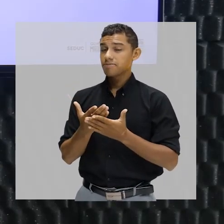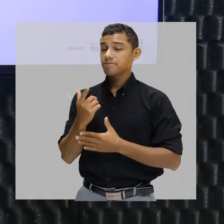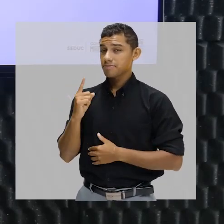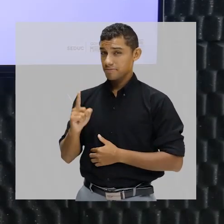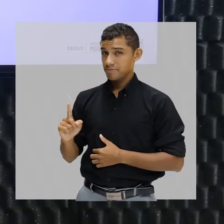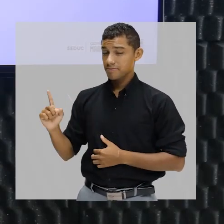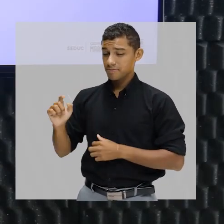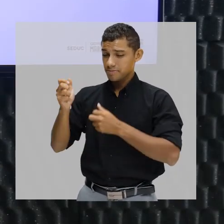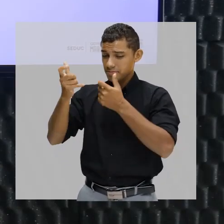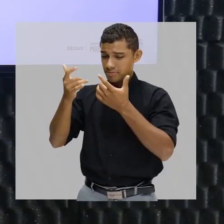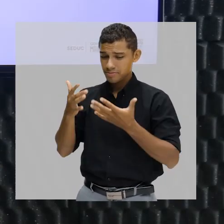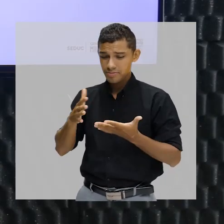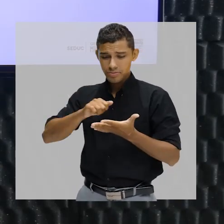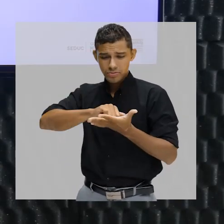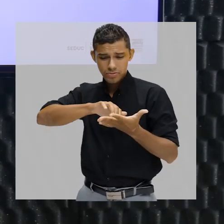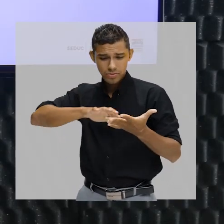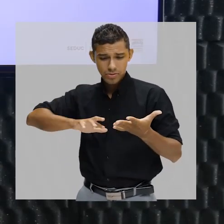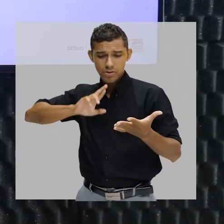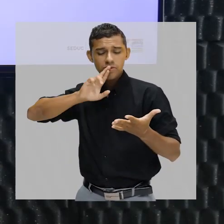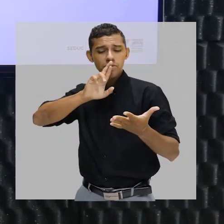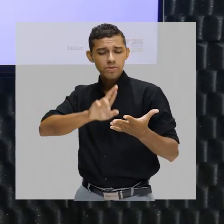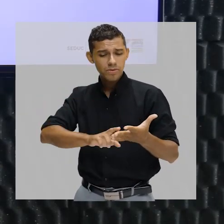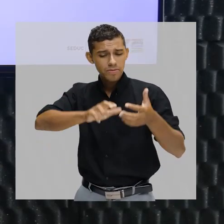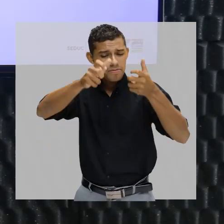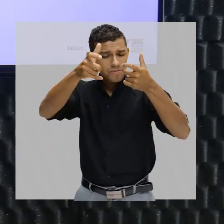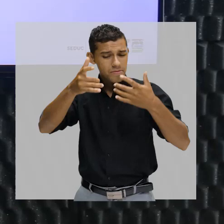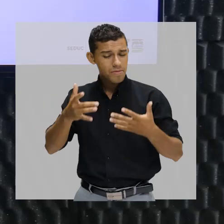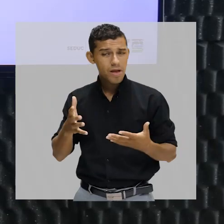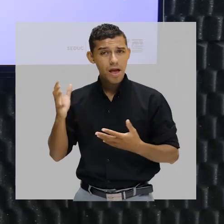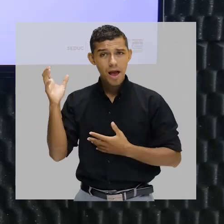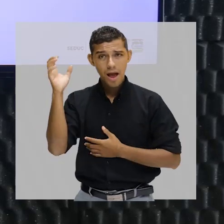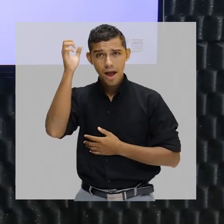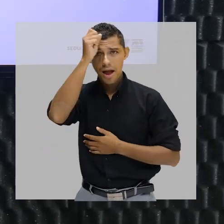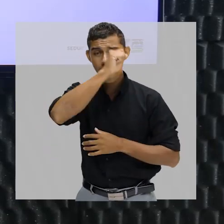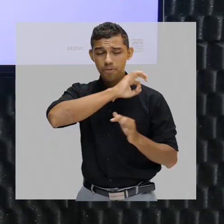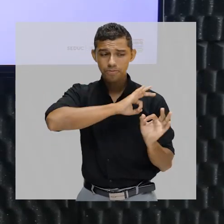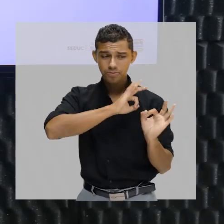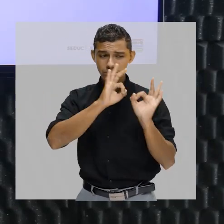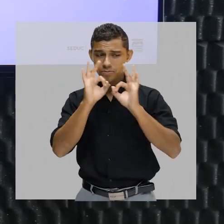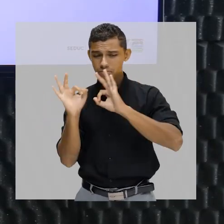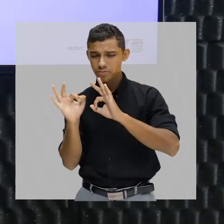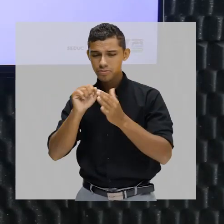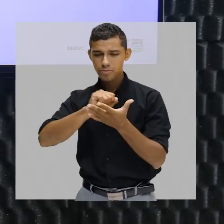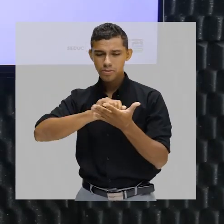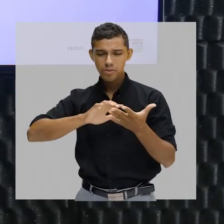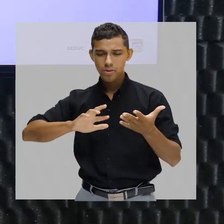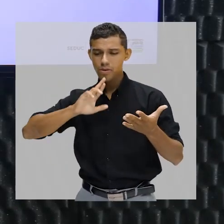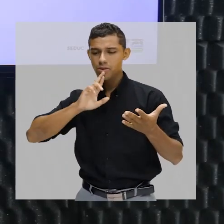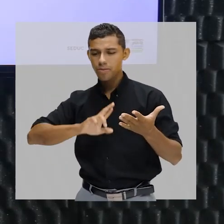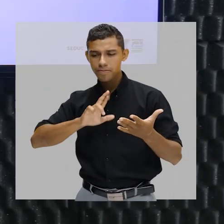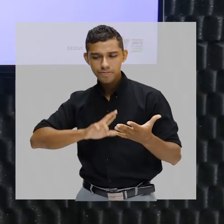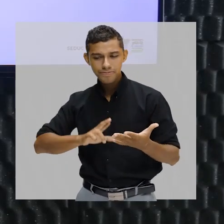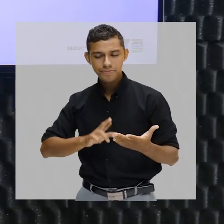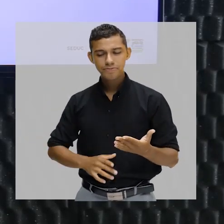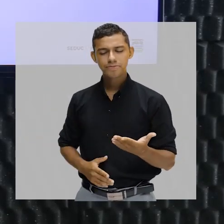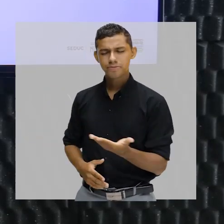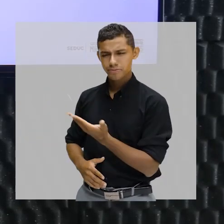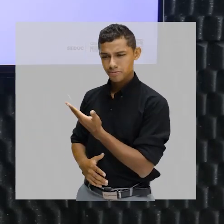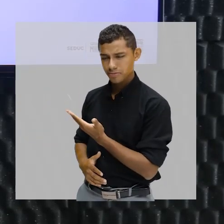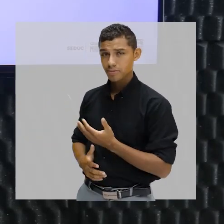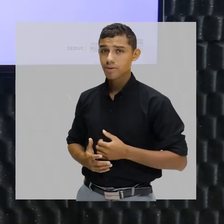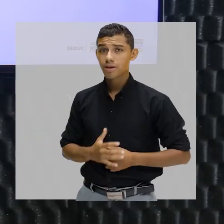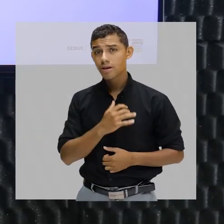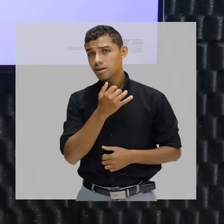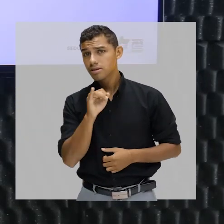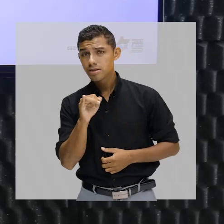ok? Então fica ligadinho aí, pega papel, caneta, respondam junto comigo as questões, tá ok? Se você